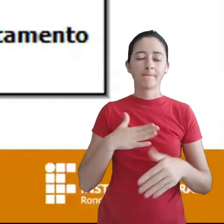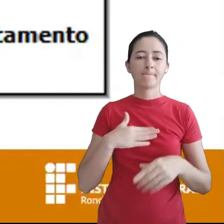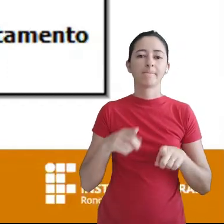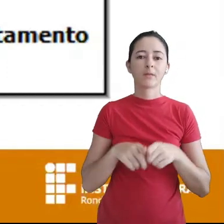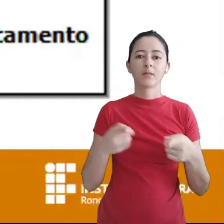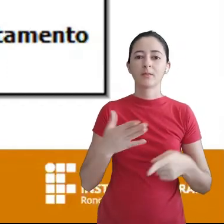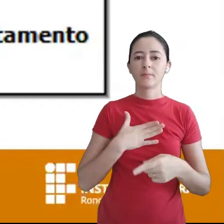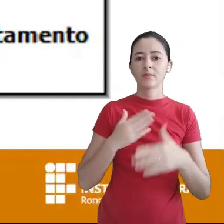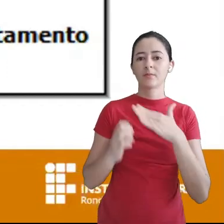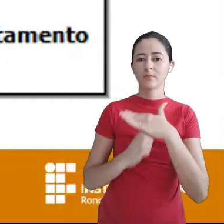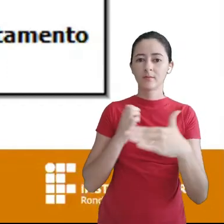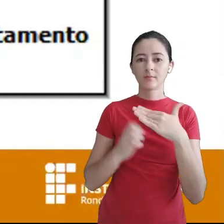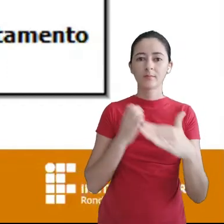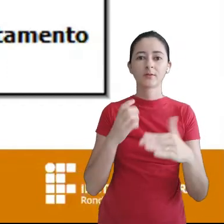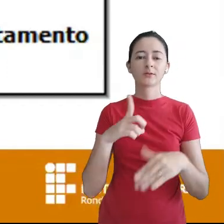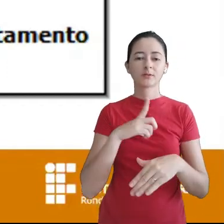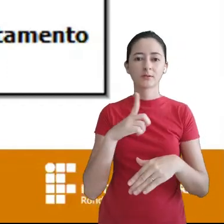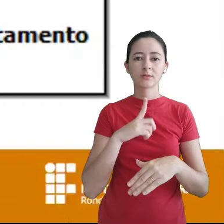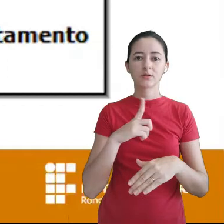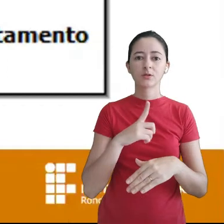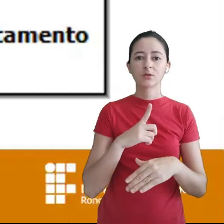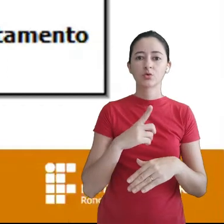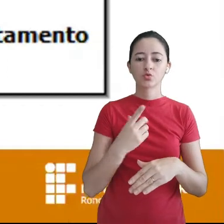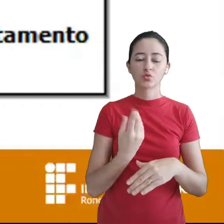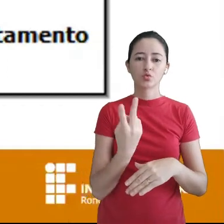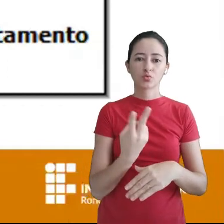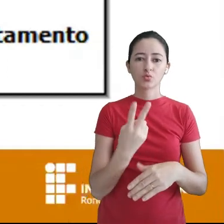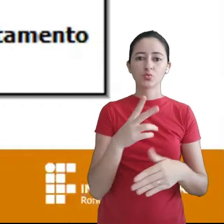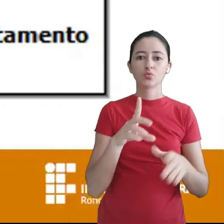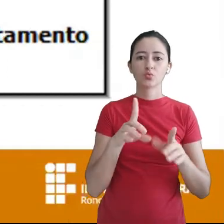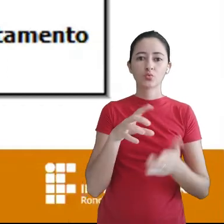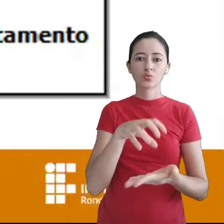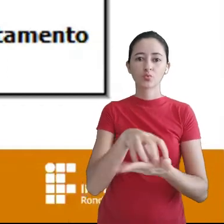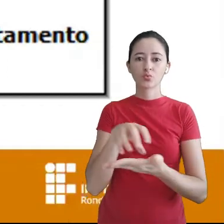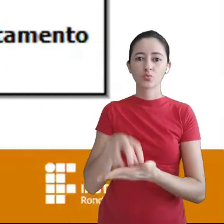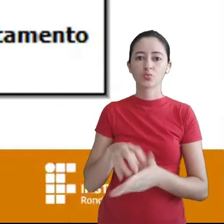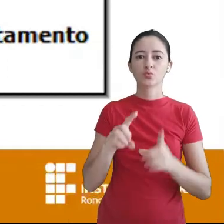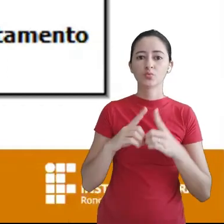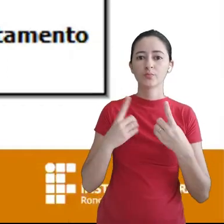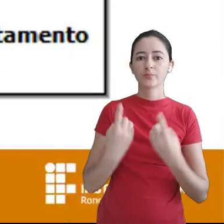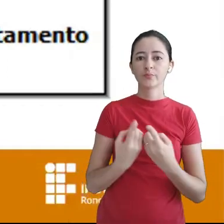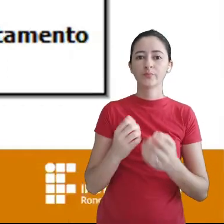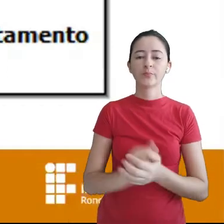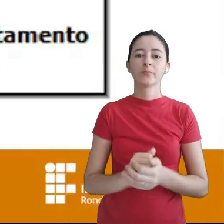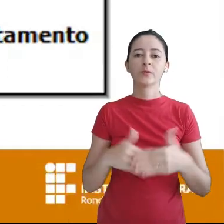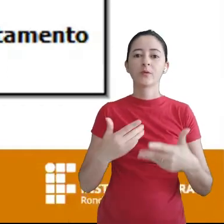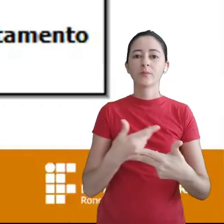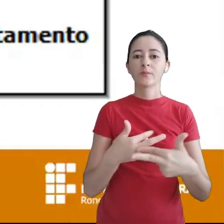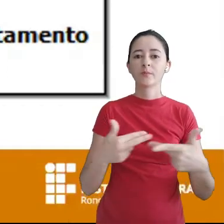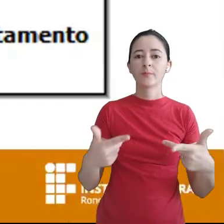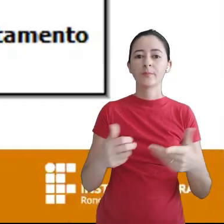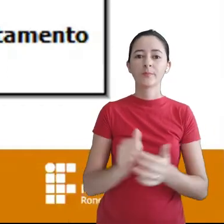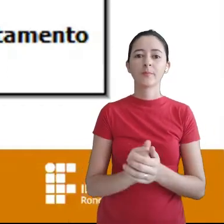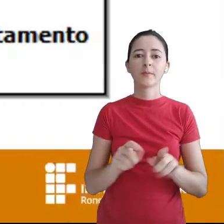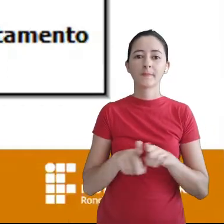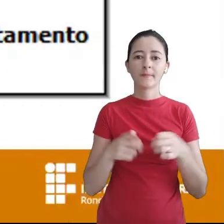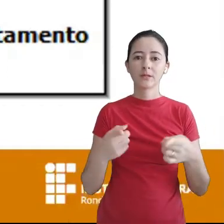empresa acontecer. Ah, professor. Mas na minha acontece. Então, beleza. Aí, o sinal seria N.